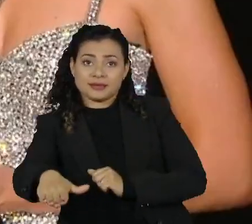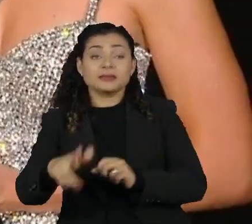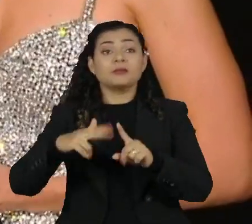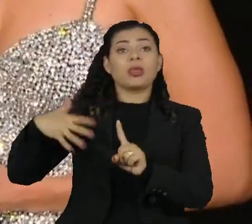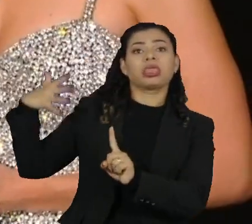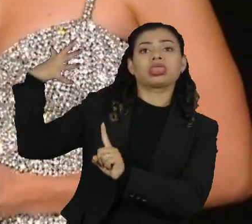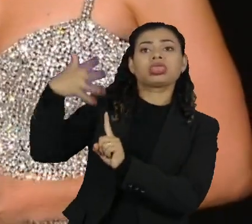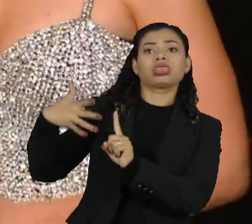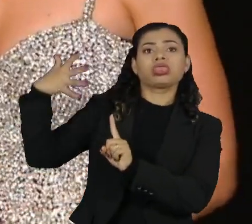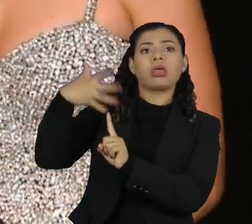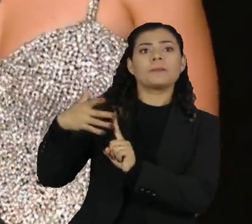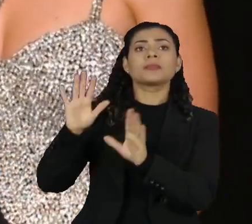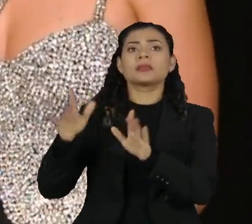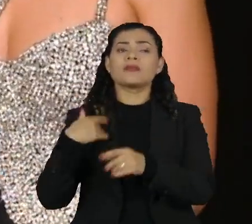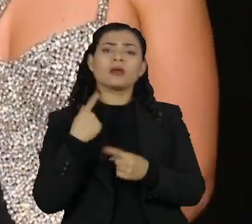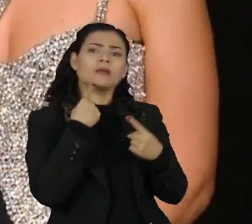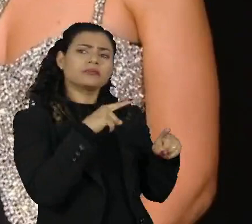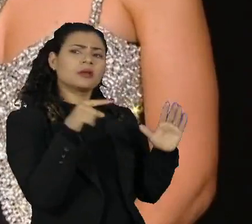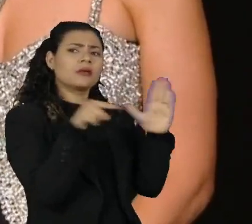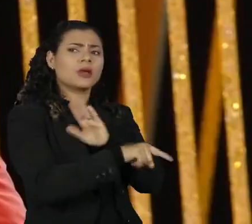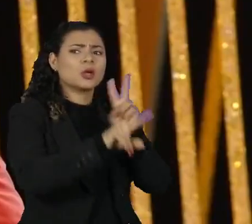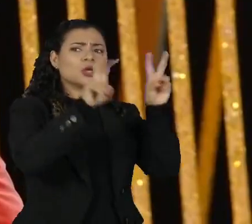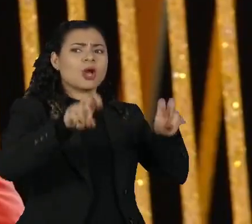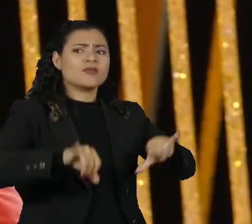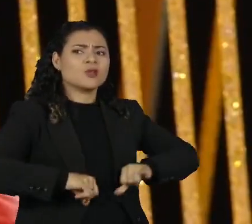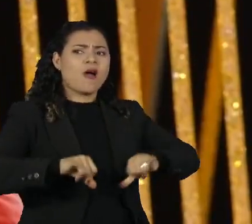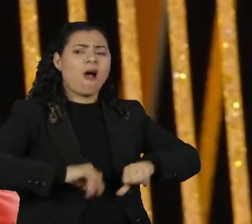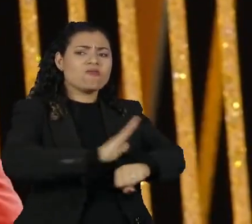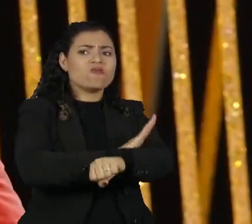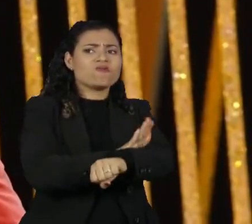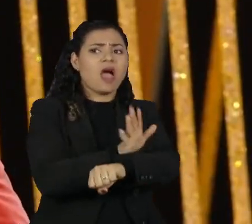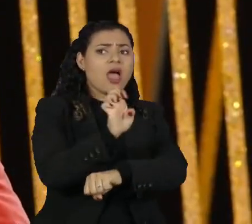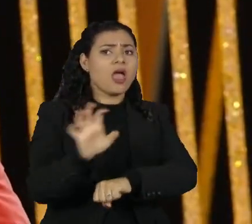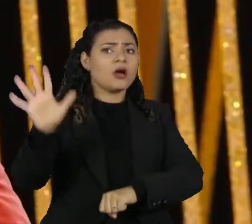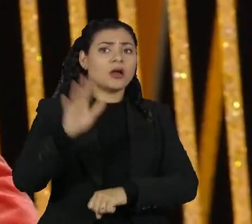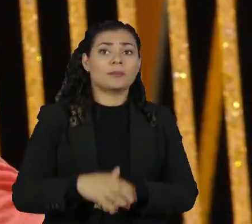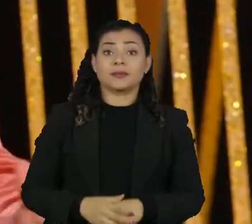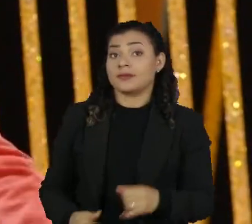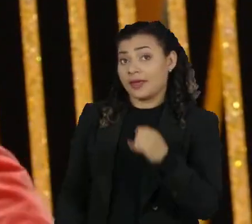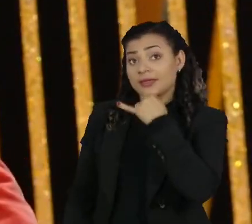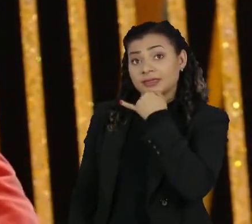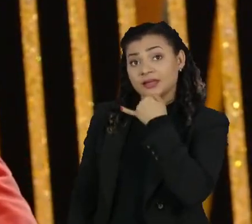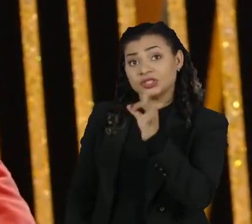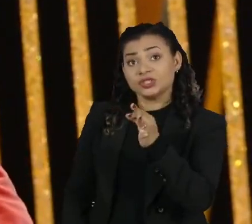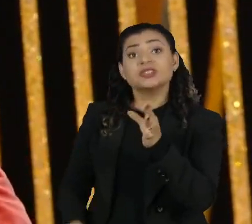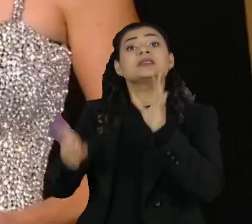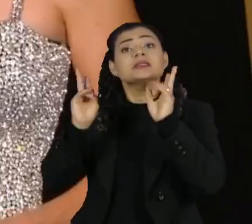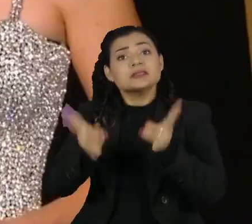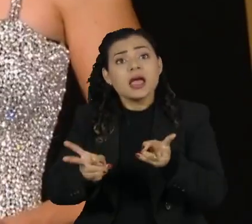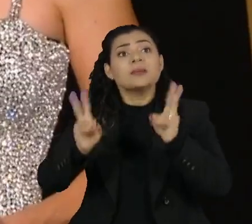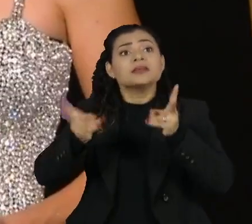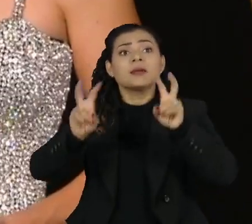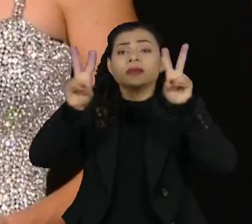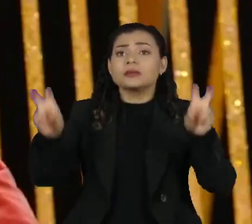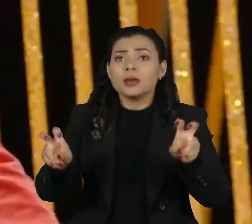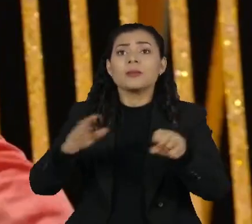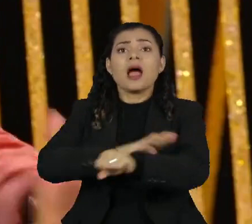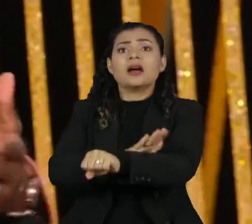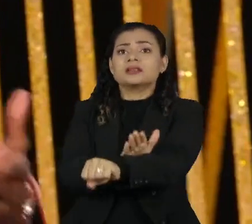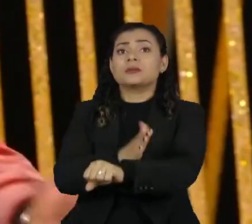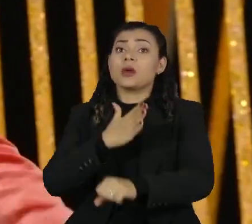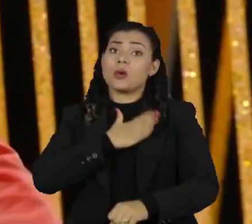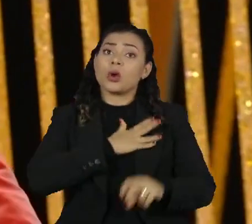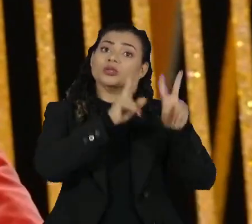discursar, Vinícius Júnior foi questionado sobre o racismo que sofre na Europa. É muito triste toda vez eu ter que vir falar sobre o racismo. Eu gosto de falar sobre o